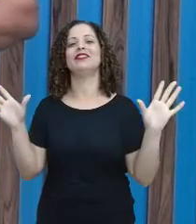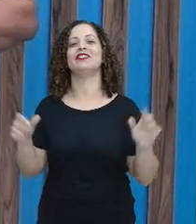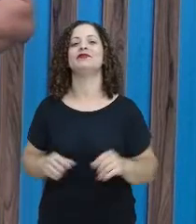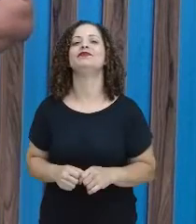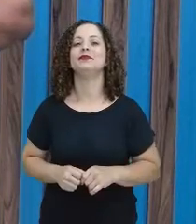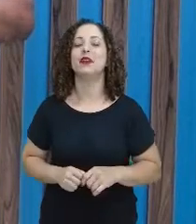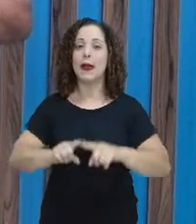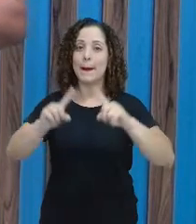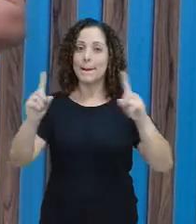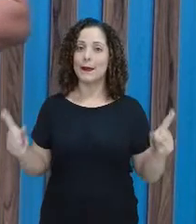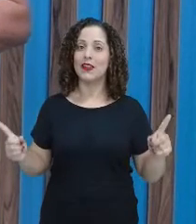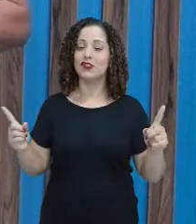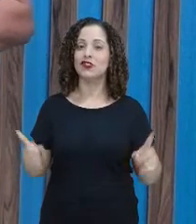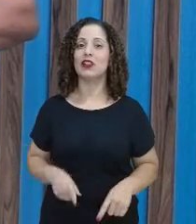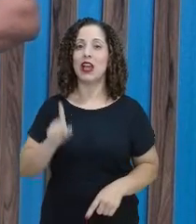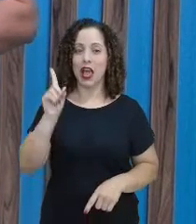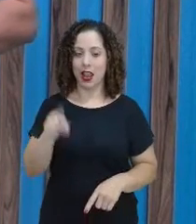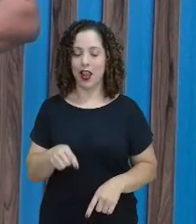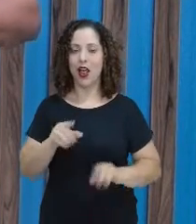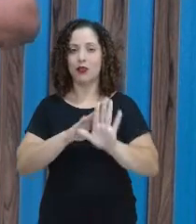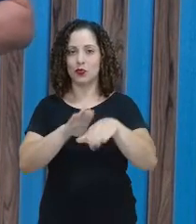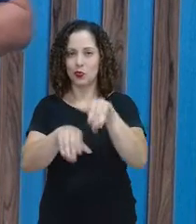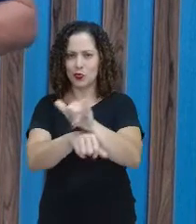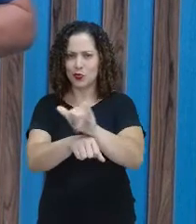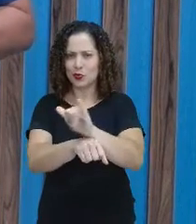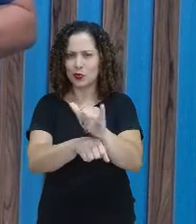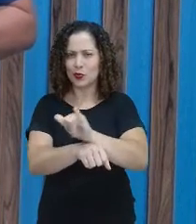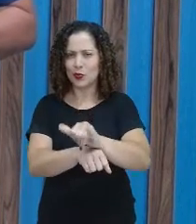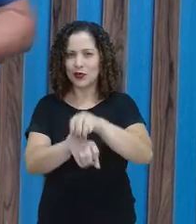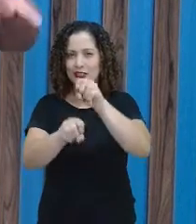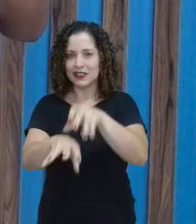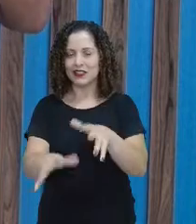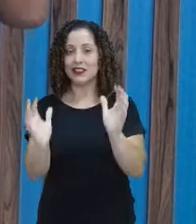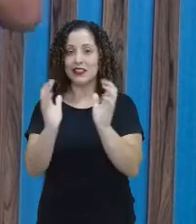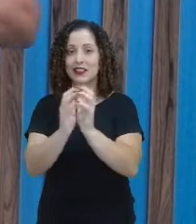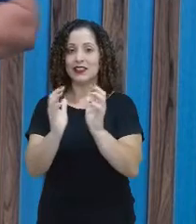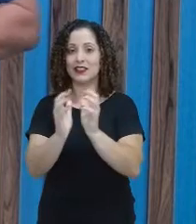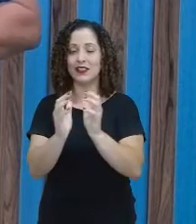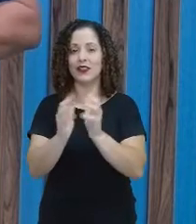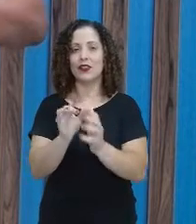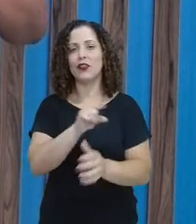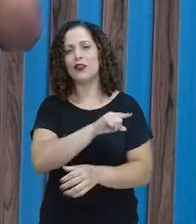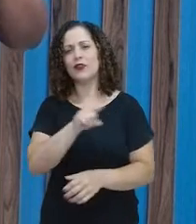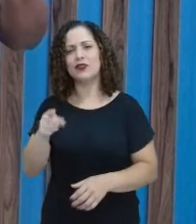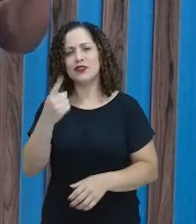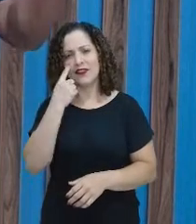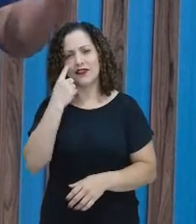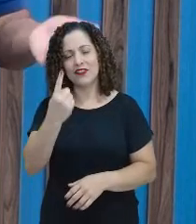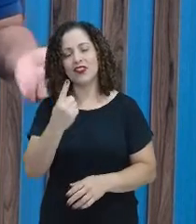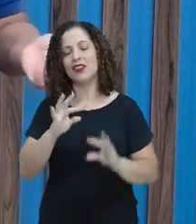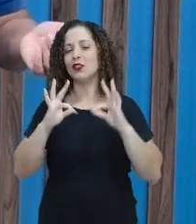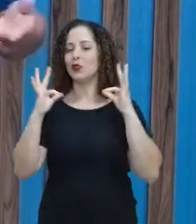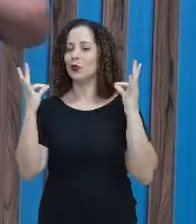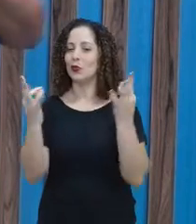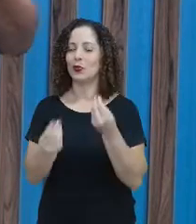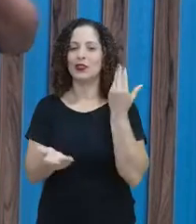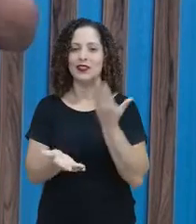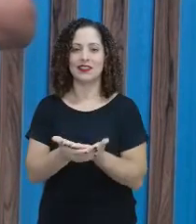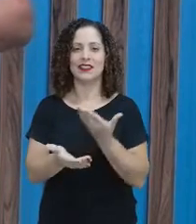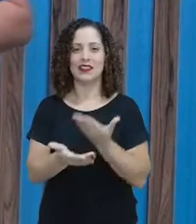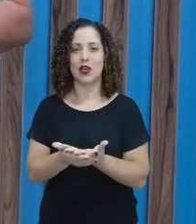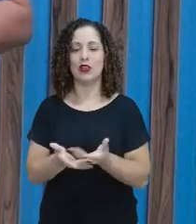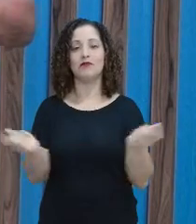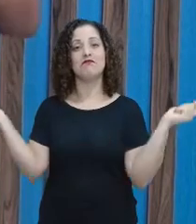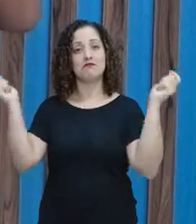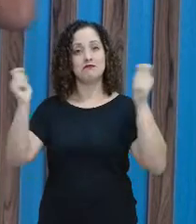quero te lembrar que nosso canal no YouTube, o canal do Educa Recife, você além de ver e rever as aulas quantas vezes quiser,